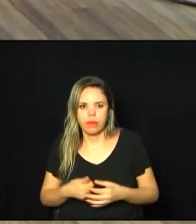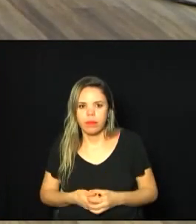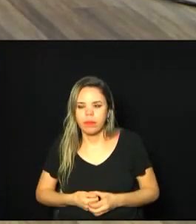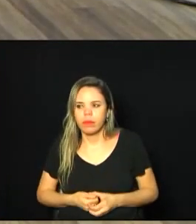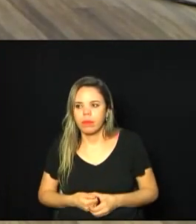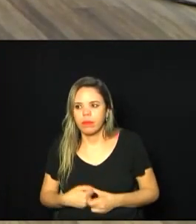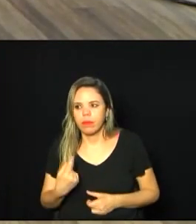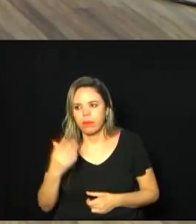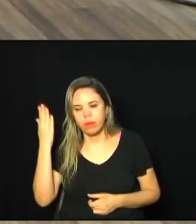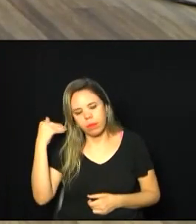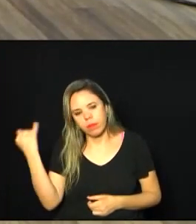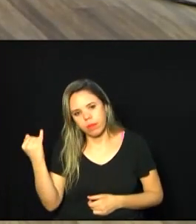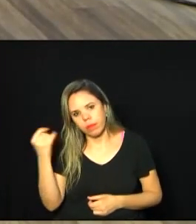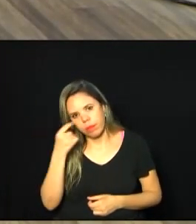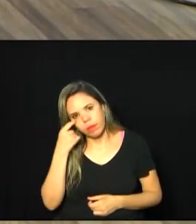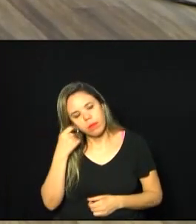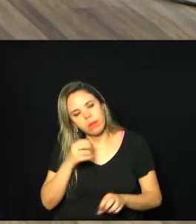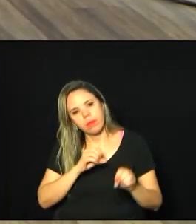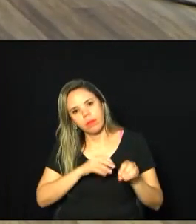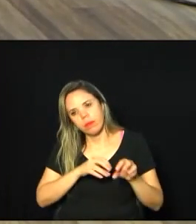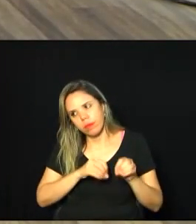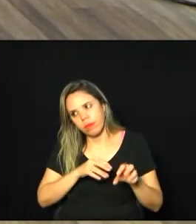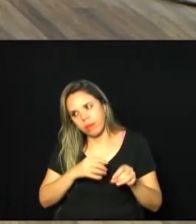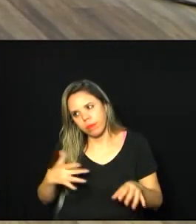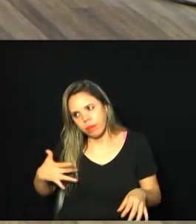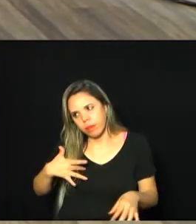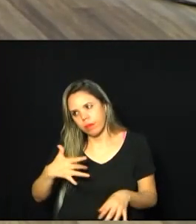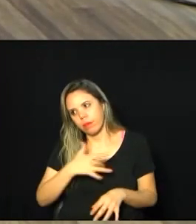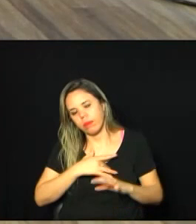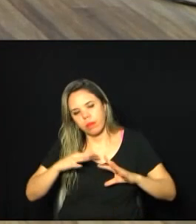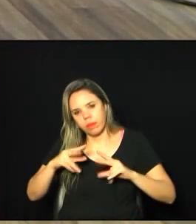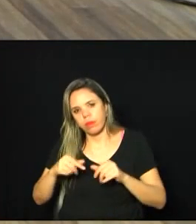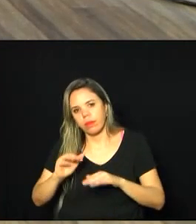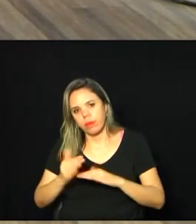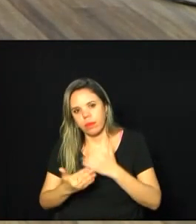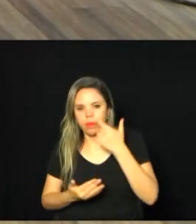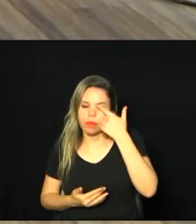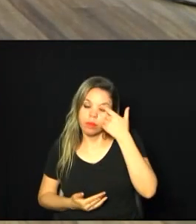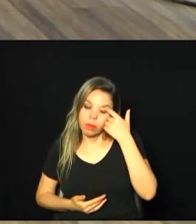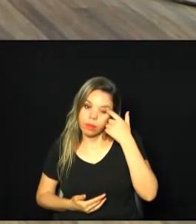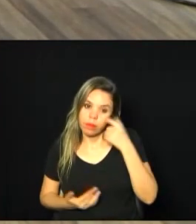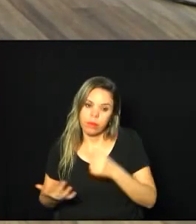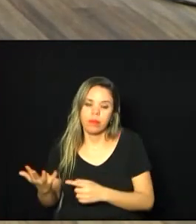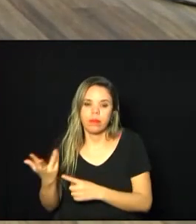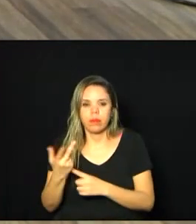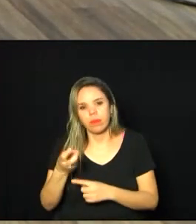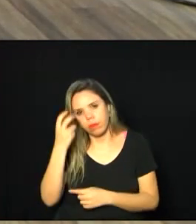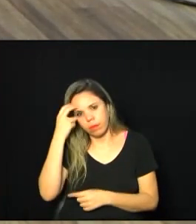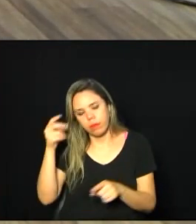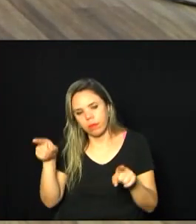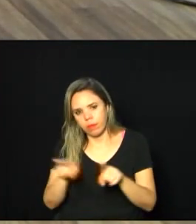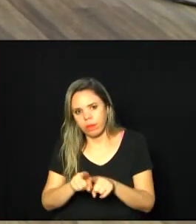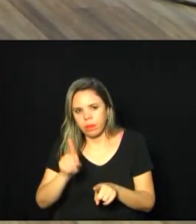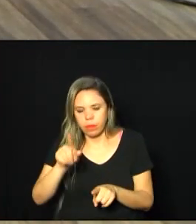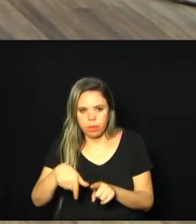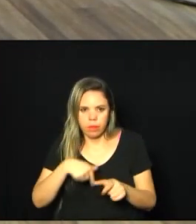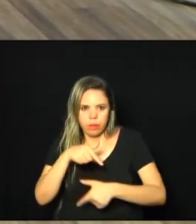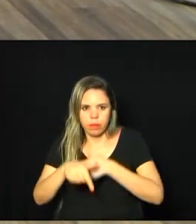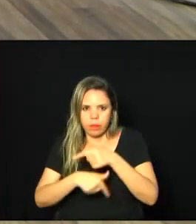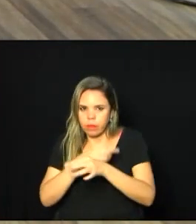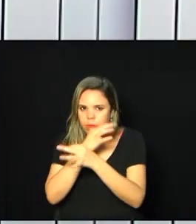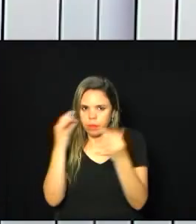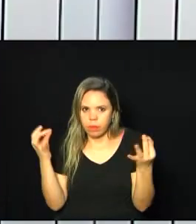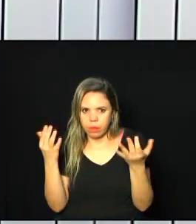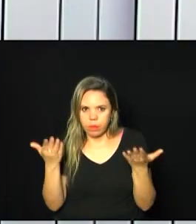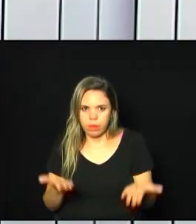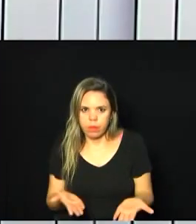A gente sabe que é muito importante educação, saúde para todos os bairros, mas arte e cultura também. Então, este é um trabalho